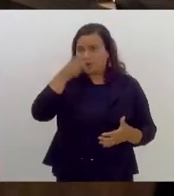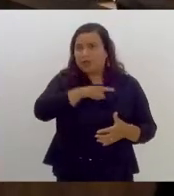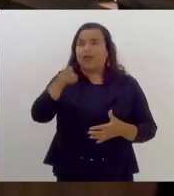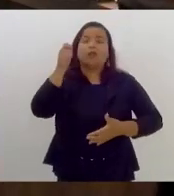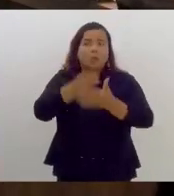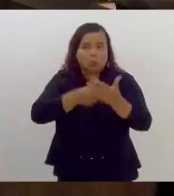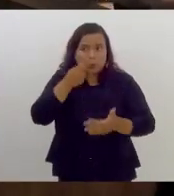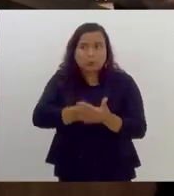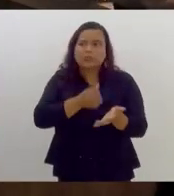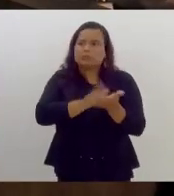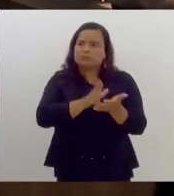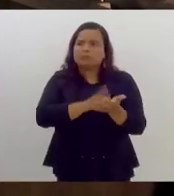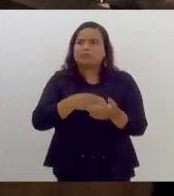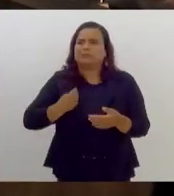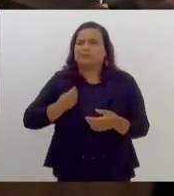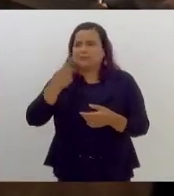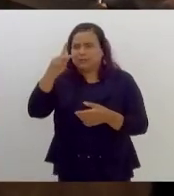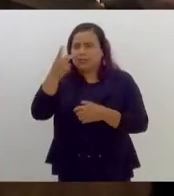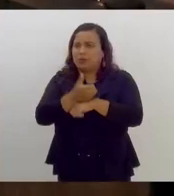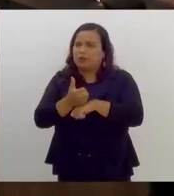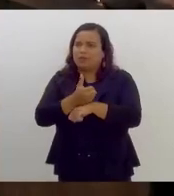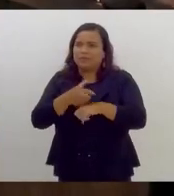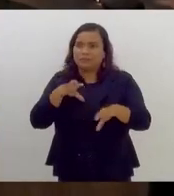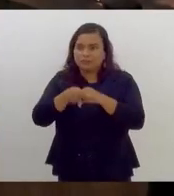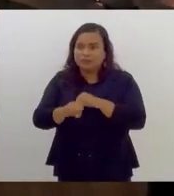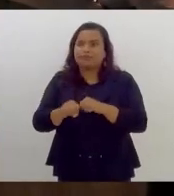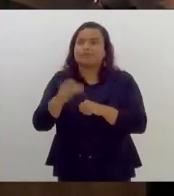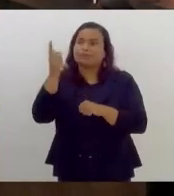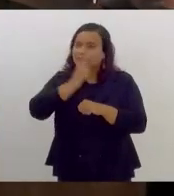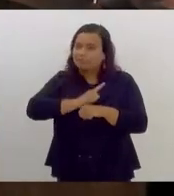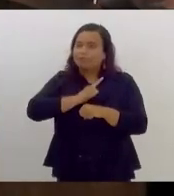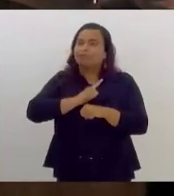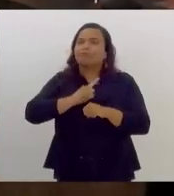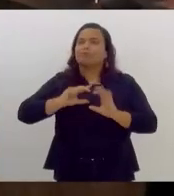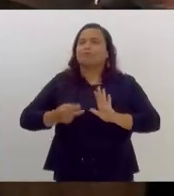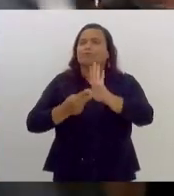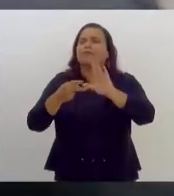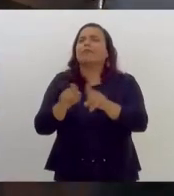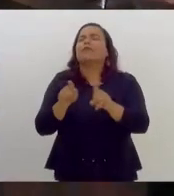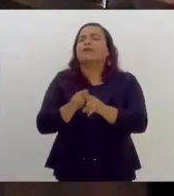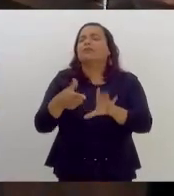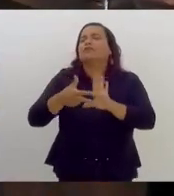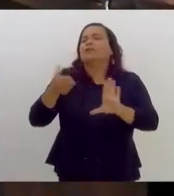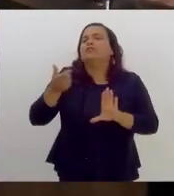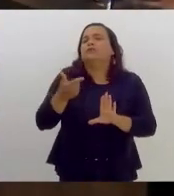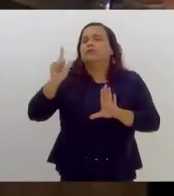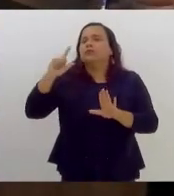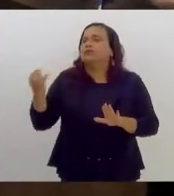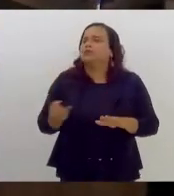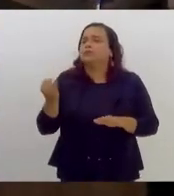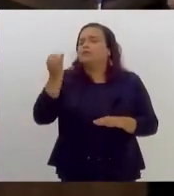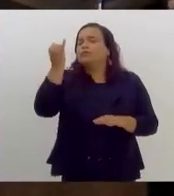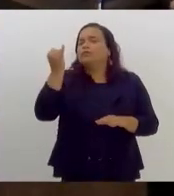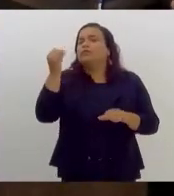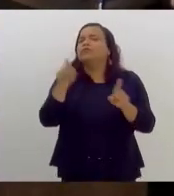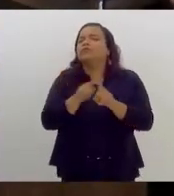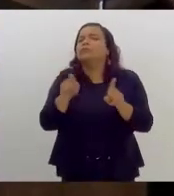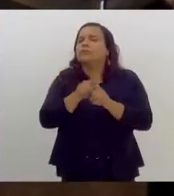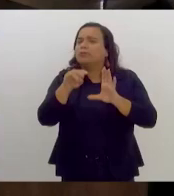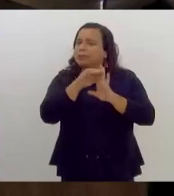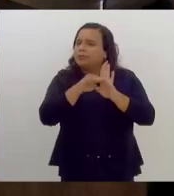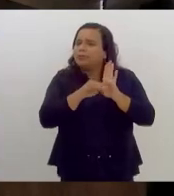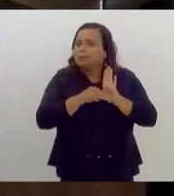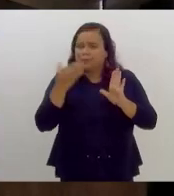aí para terem a sua profissão reconhecida. Um outro veto importante dado, senhor presidente, que é